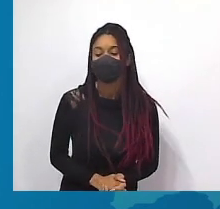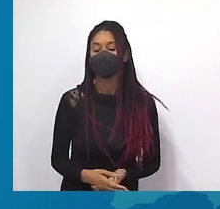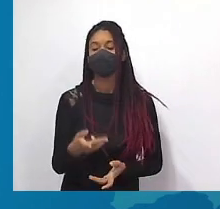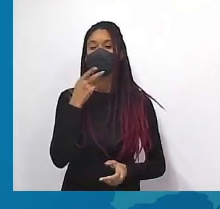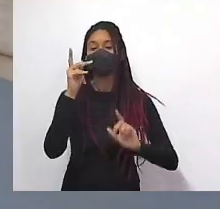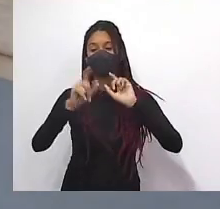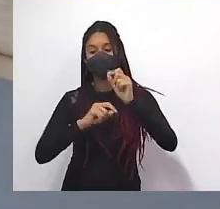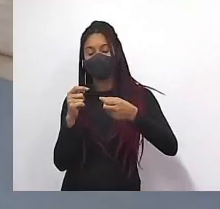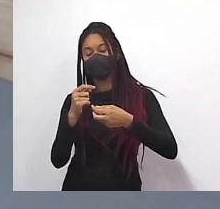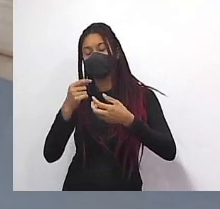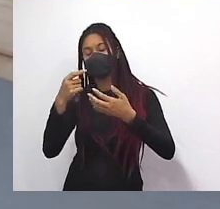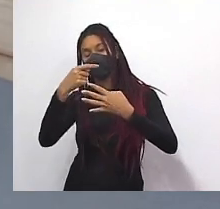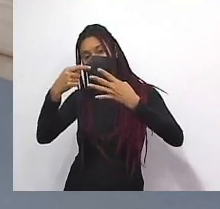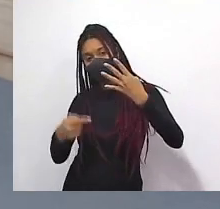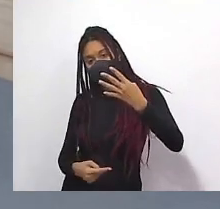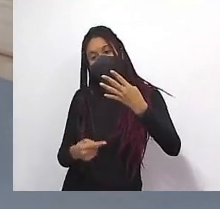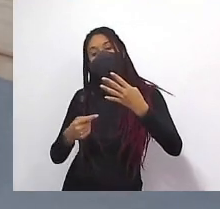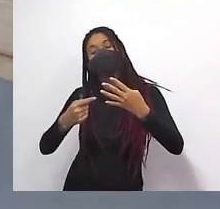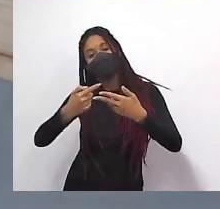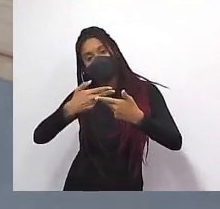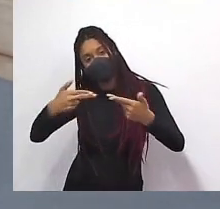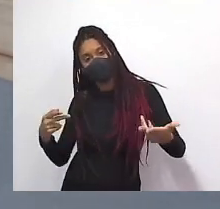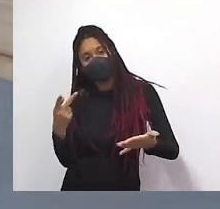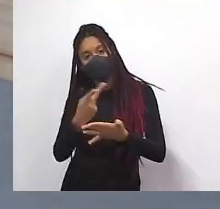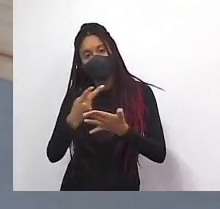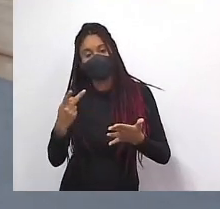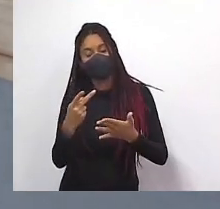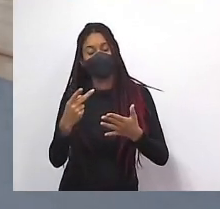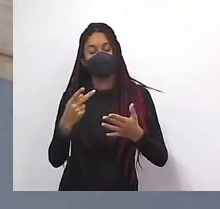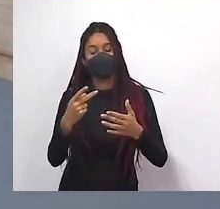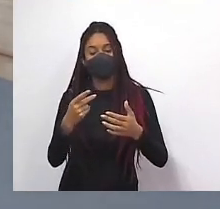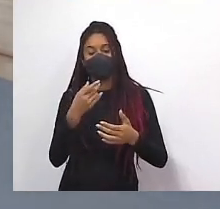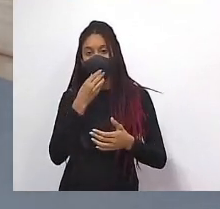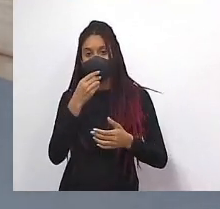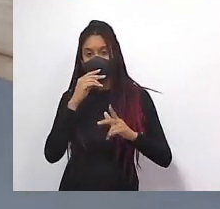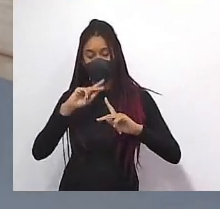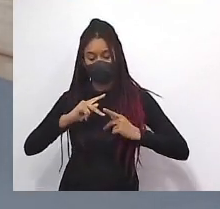Falamos sobre 4 efeitos da interferência humana no clima. Eu queria agradecer a